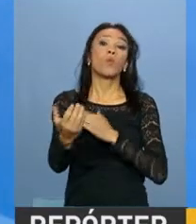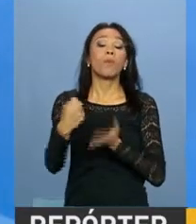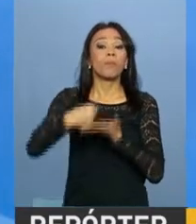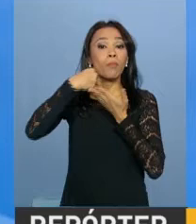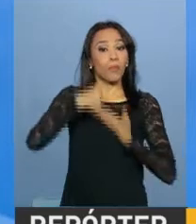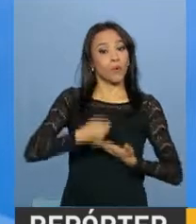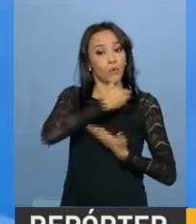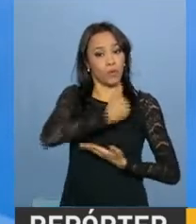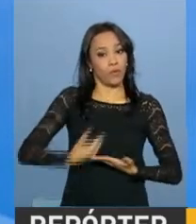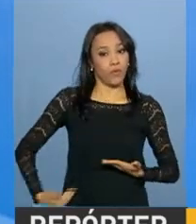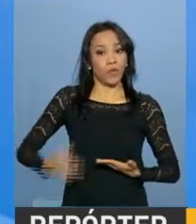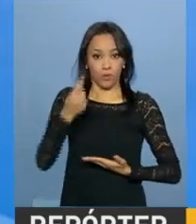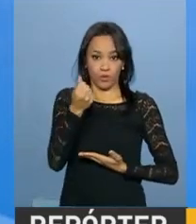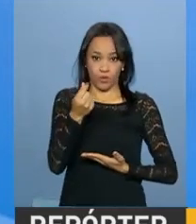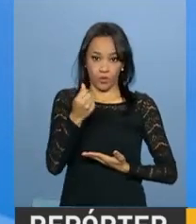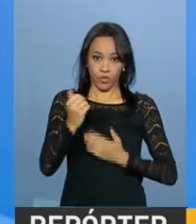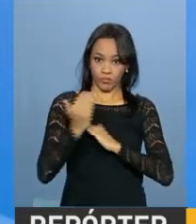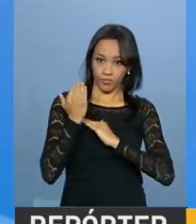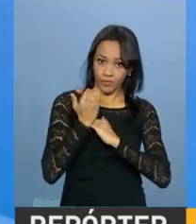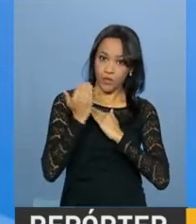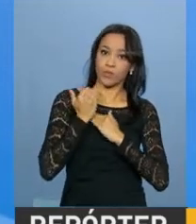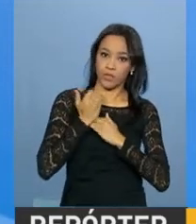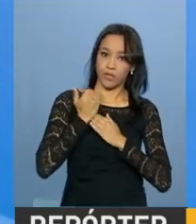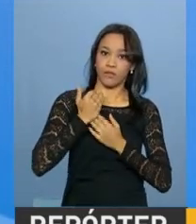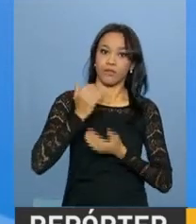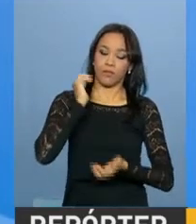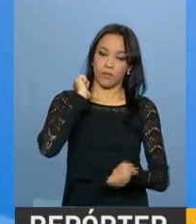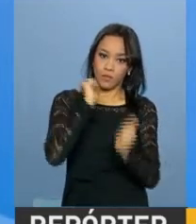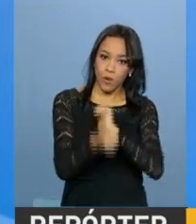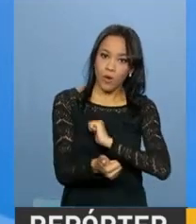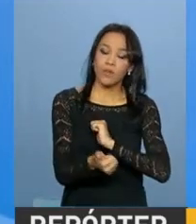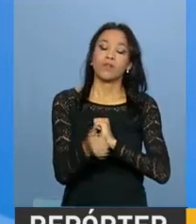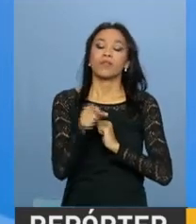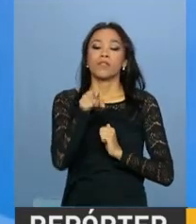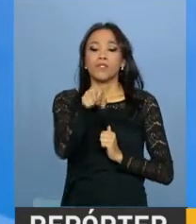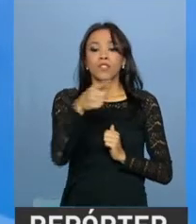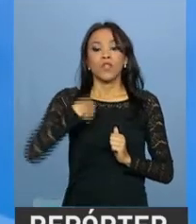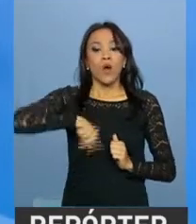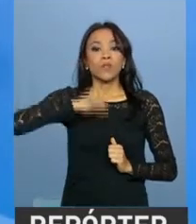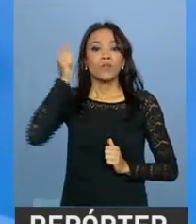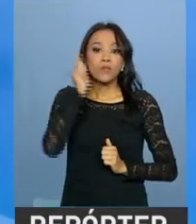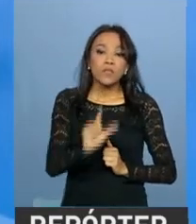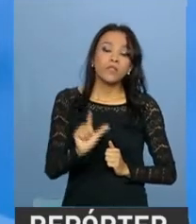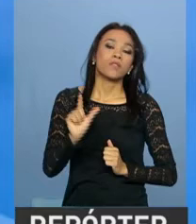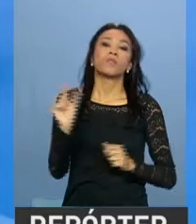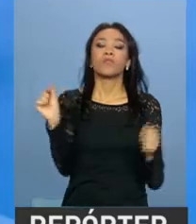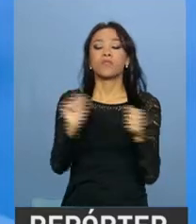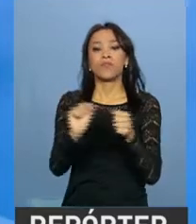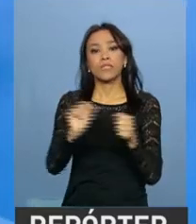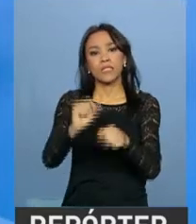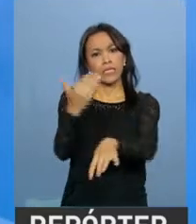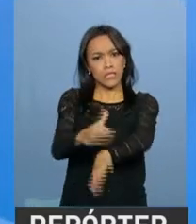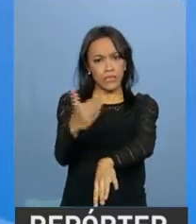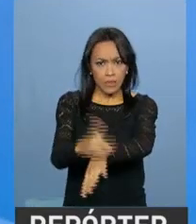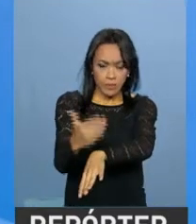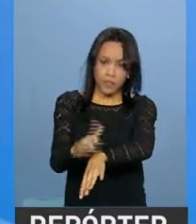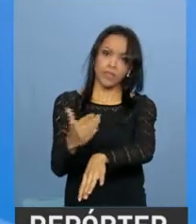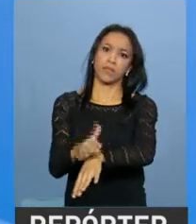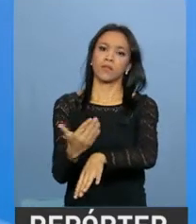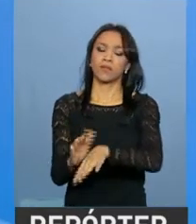é fundamental através desse apoio nós conseguimos realizar treinamentos